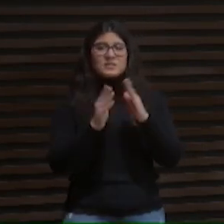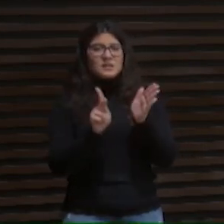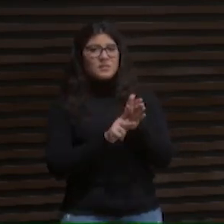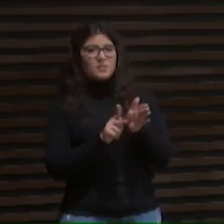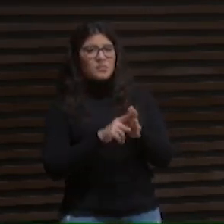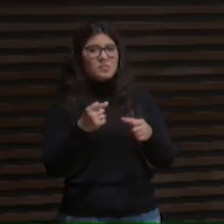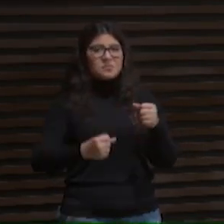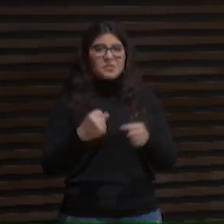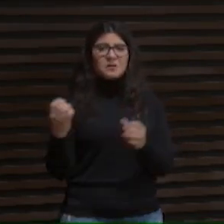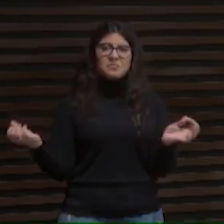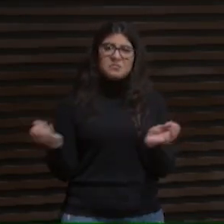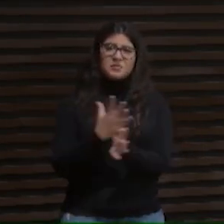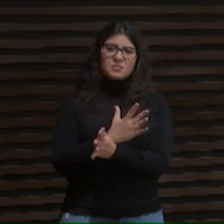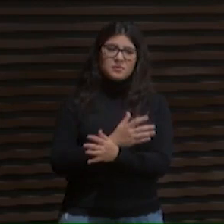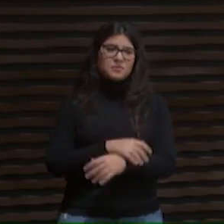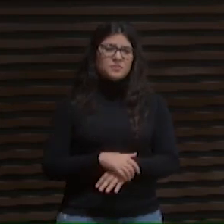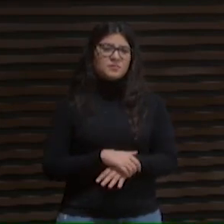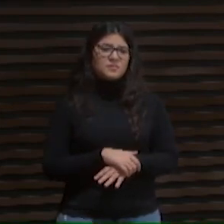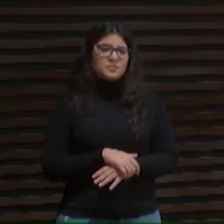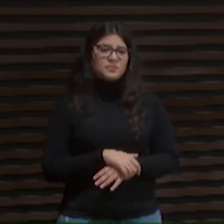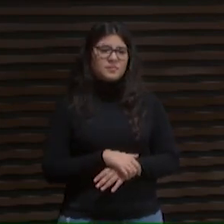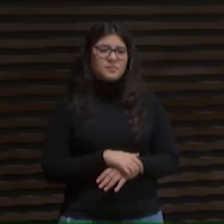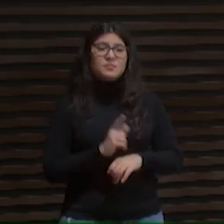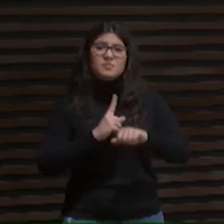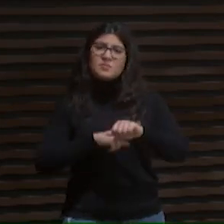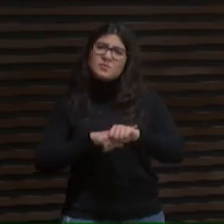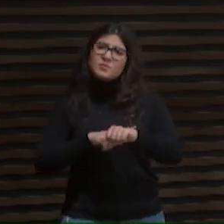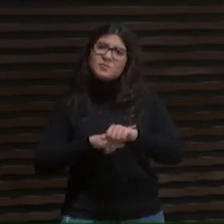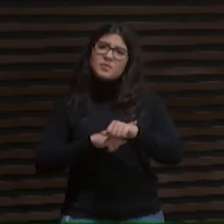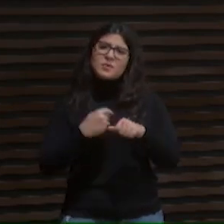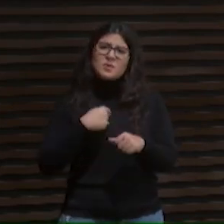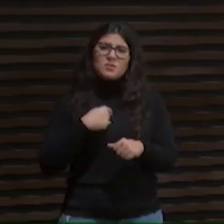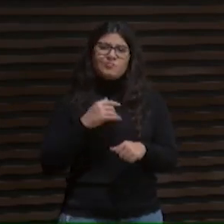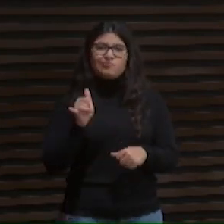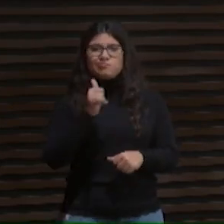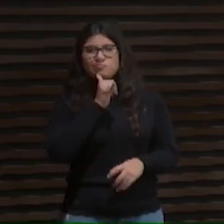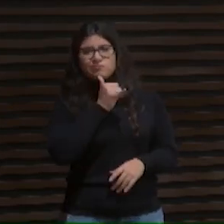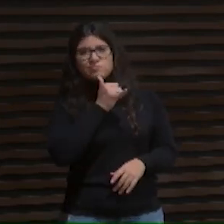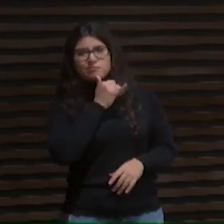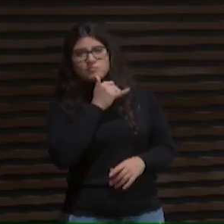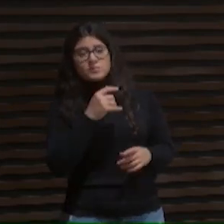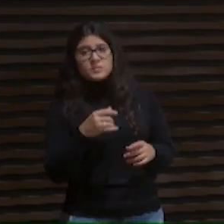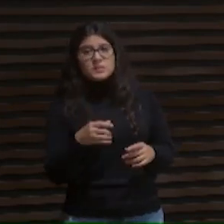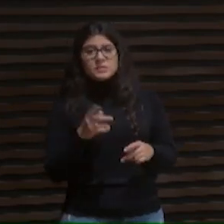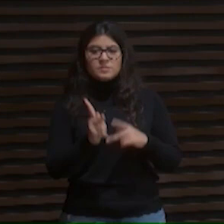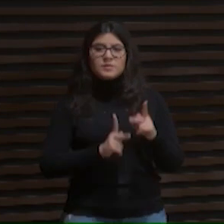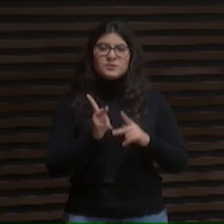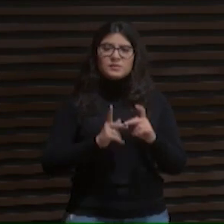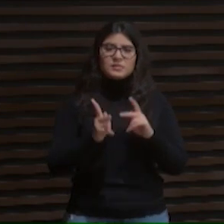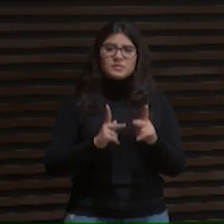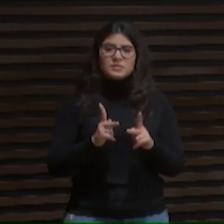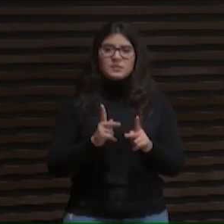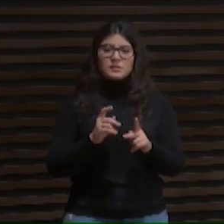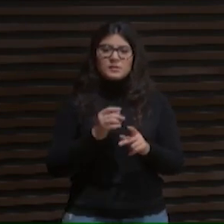ano. Sabe, por muito tempo eu tive pena daqueles que corriam atrás do evangelho. Mas